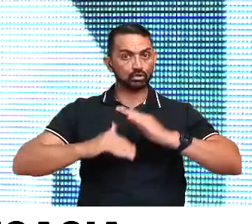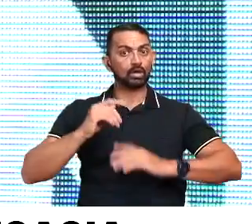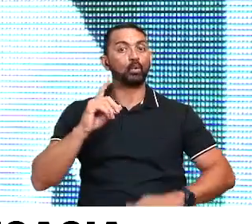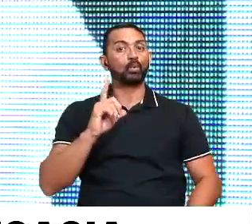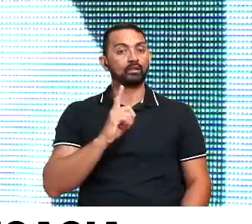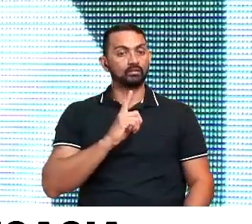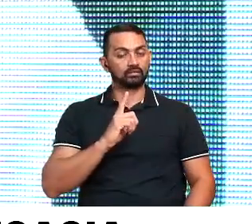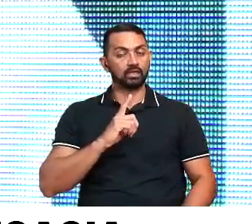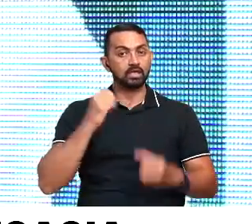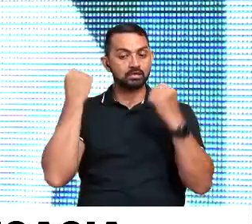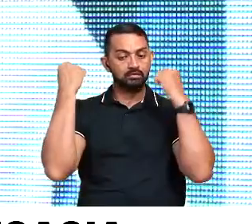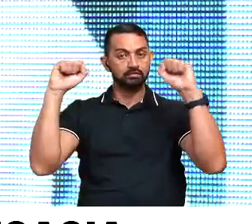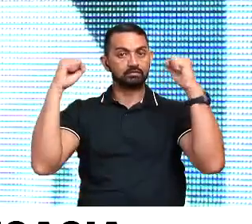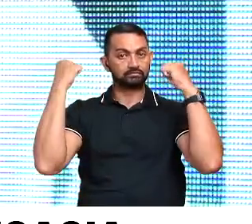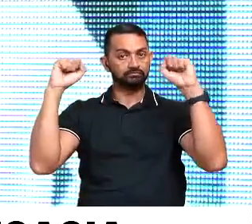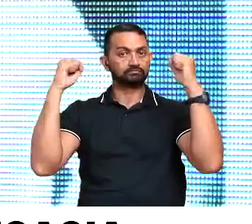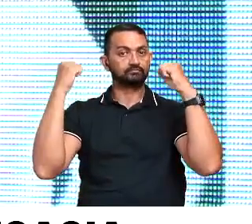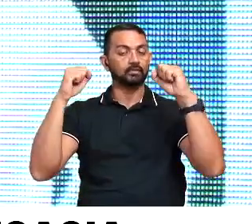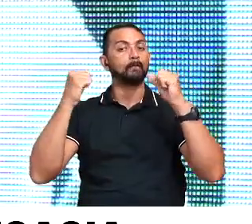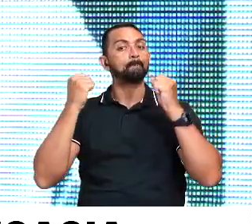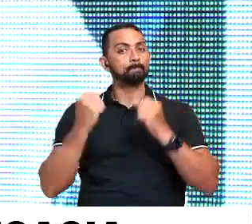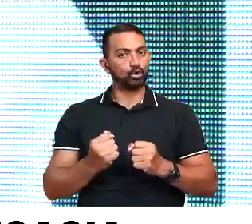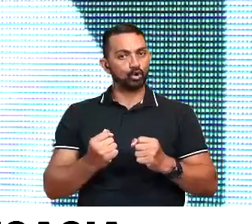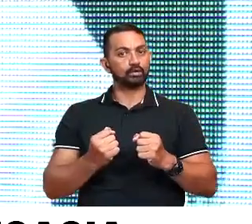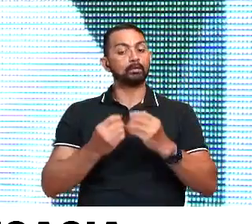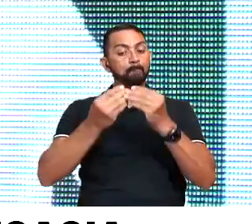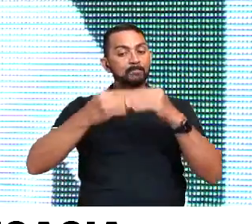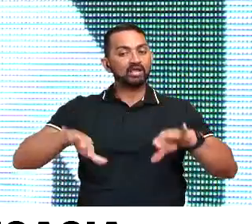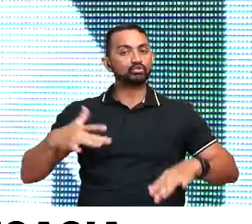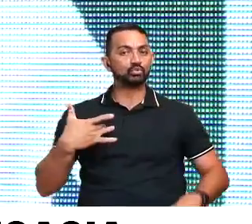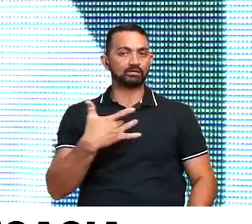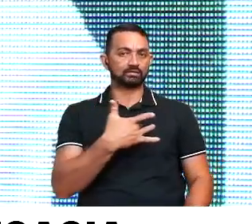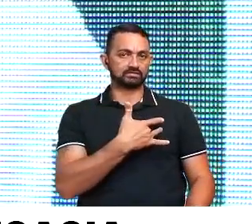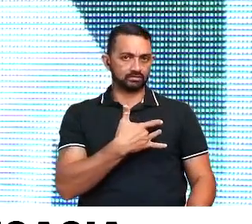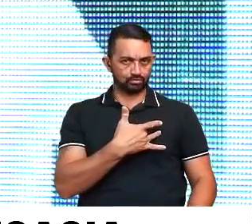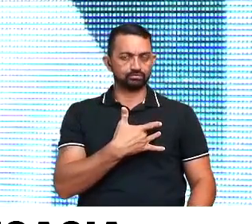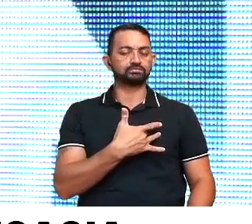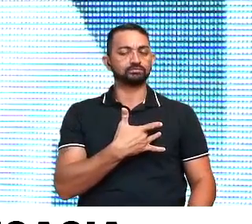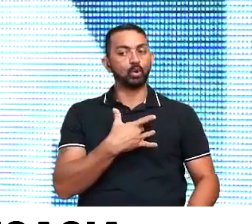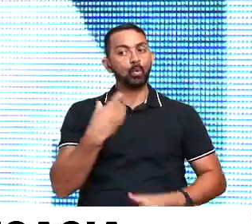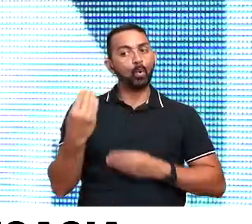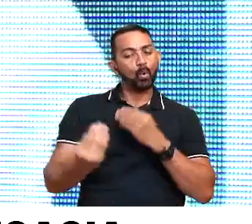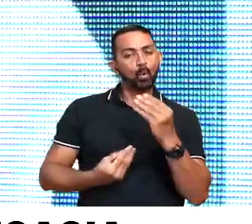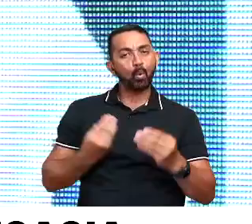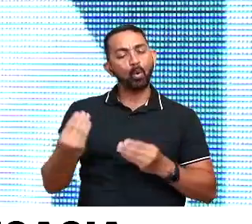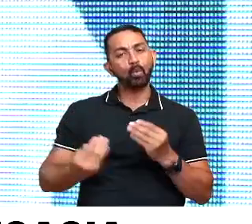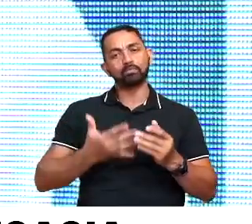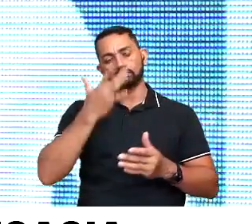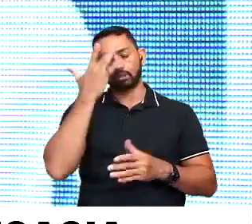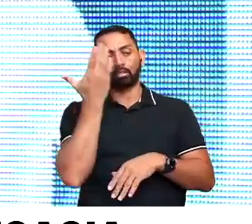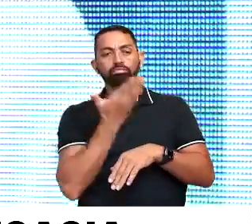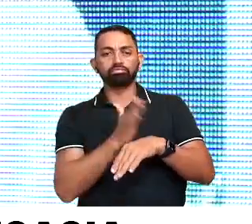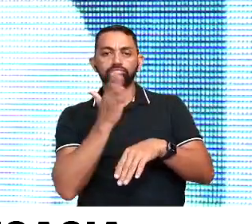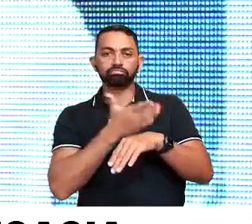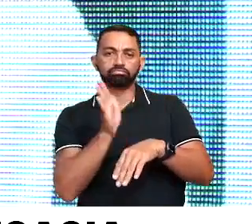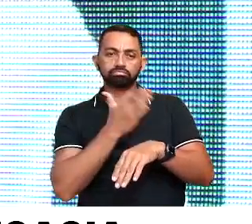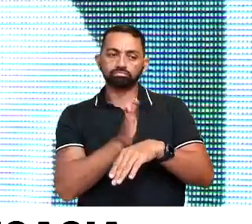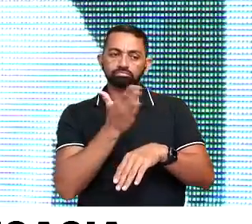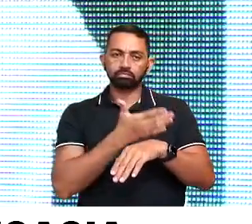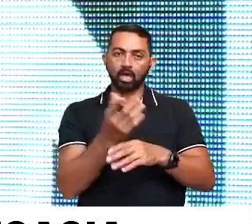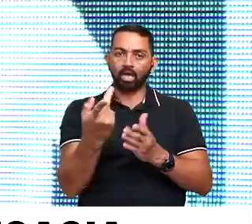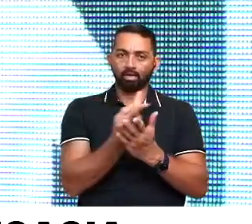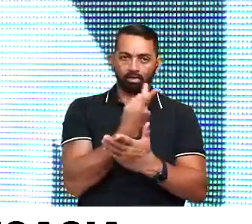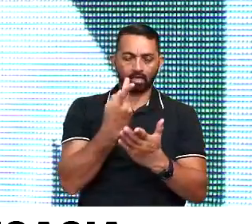profissão aí ligada a atividades físicas ela pode prejudicar a saúde de uma pessoa Dependendo da forma que esse exercício